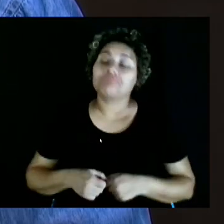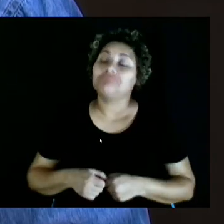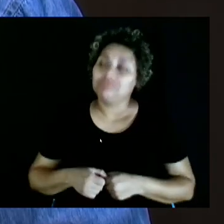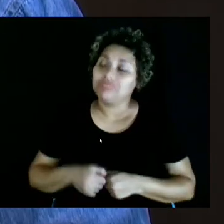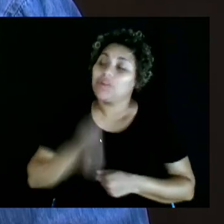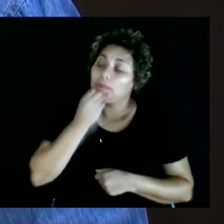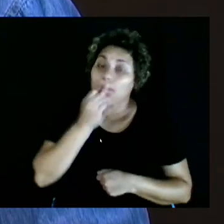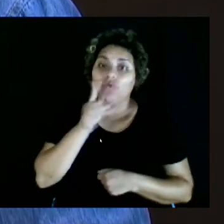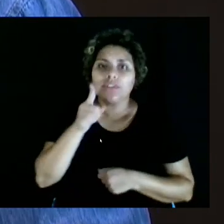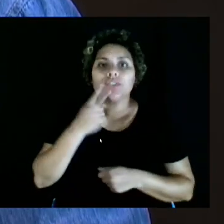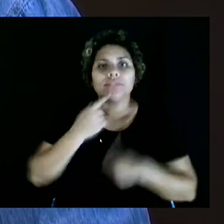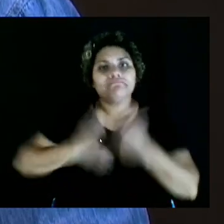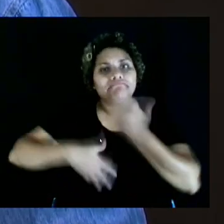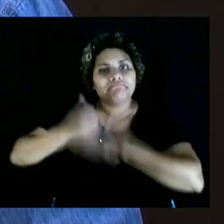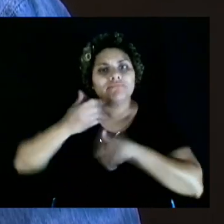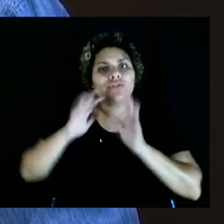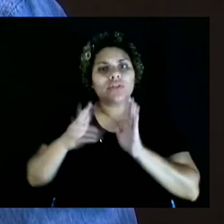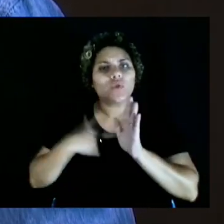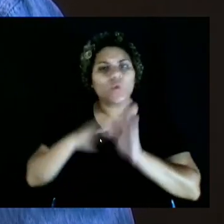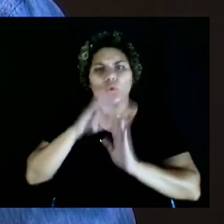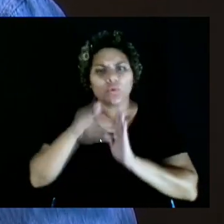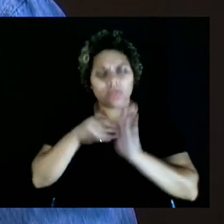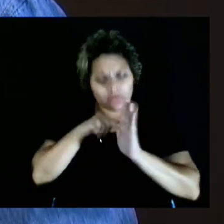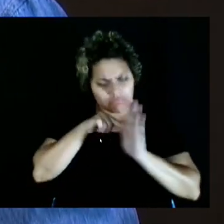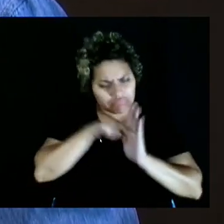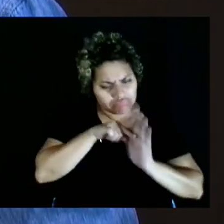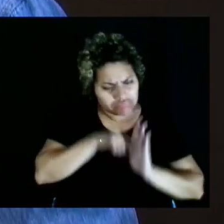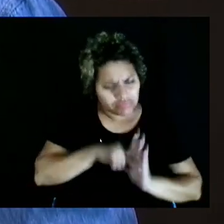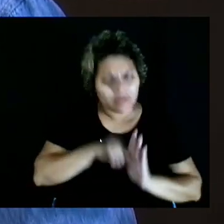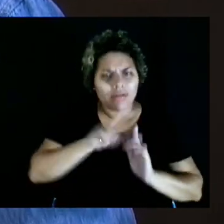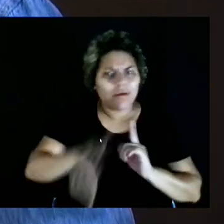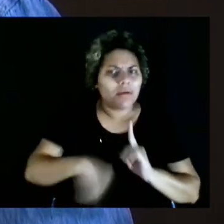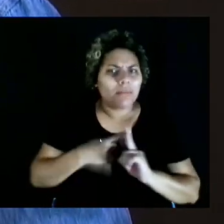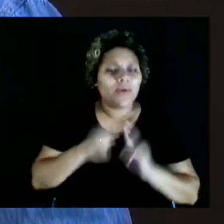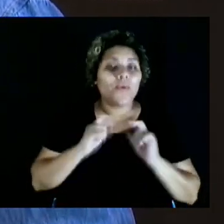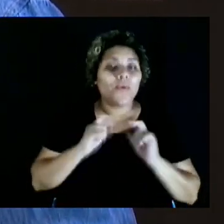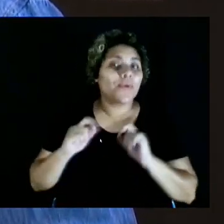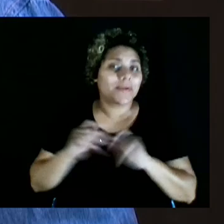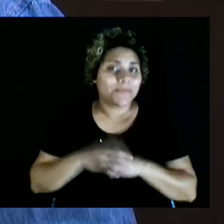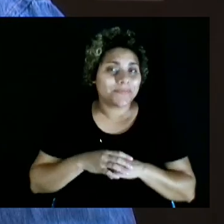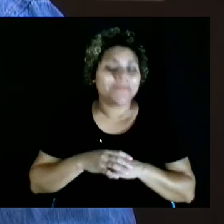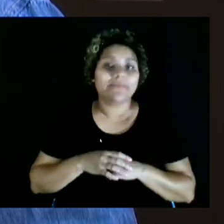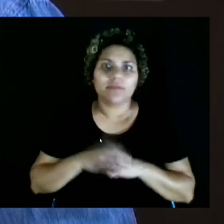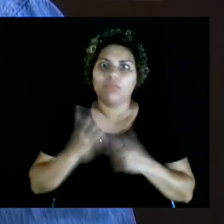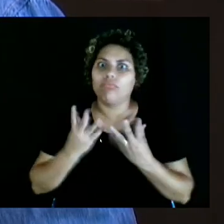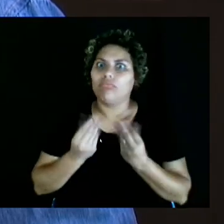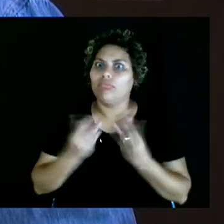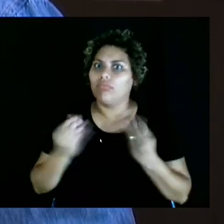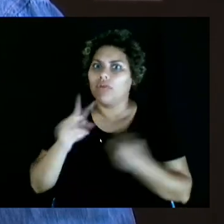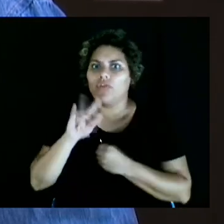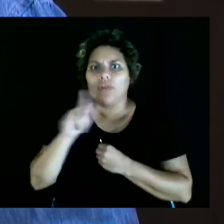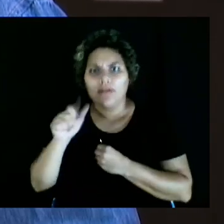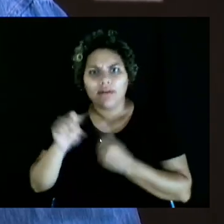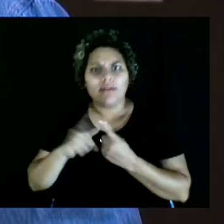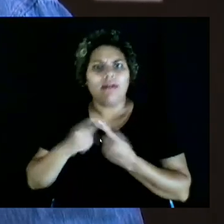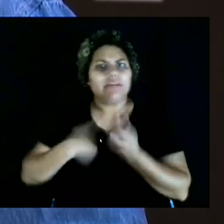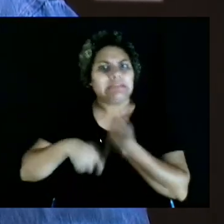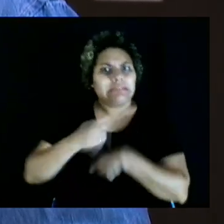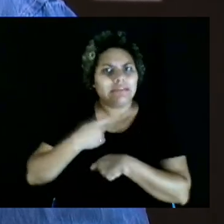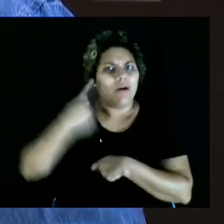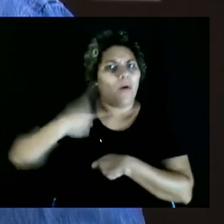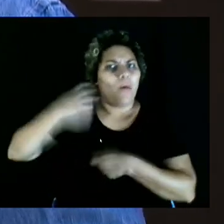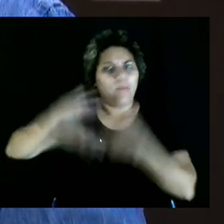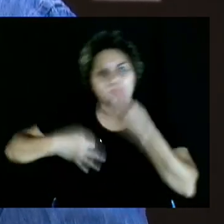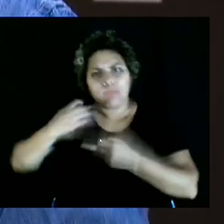aí, estou dando uma olhadinha aqui também, porque são muitas vagas, né? Administração, direito, marketing,